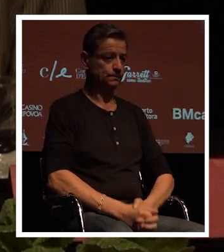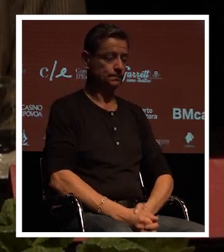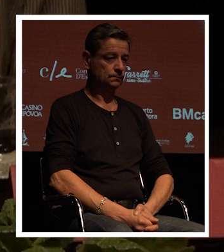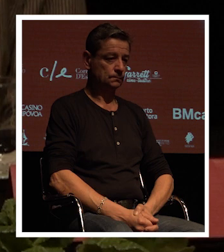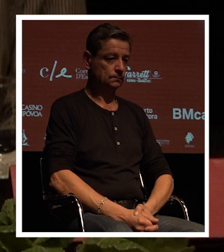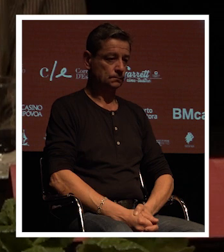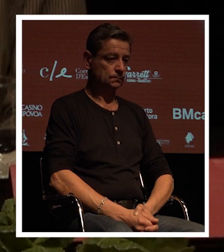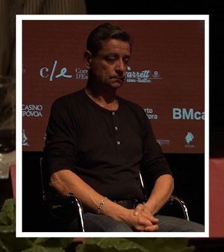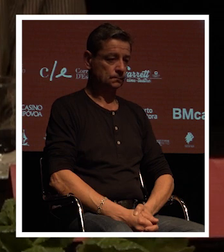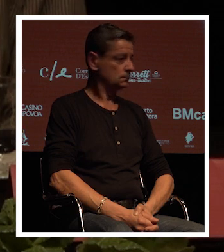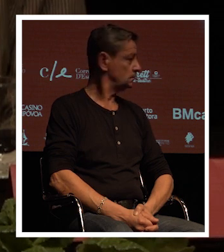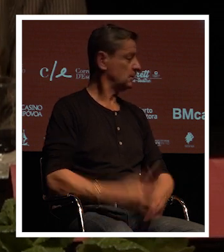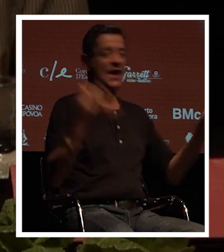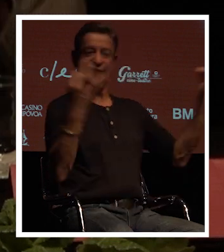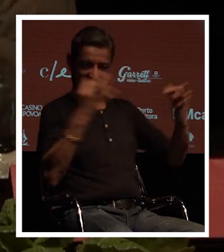início